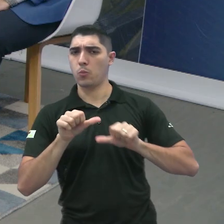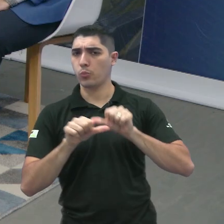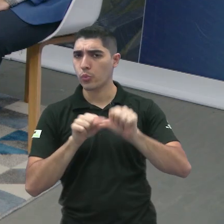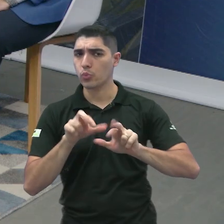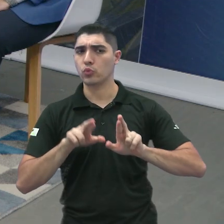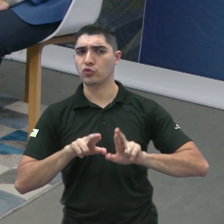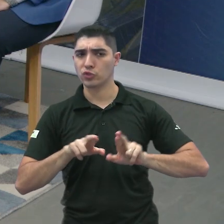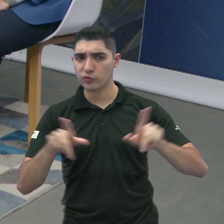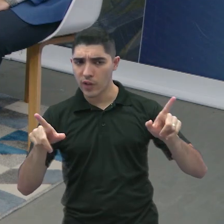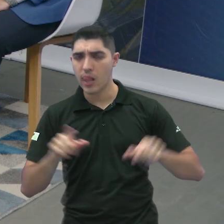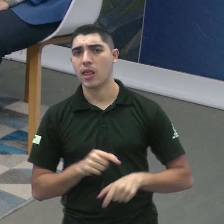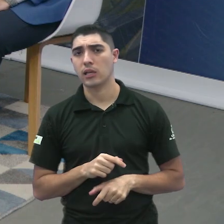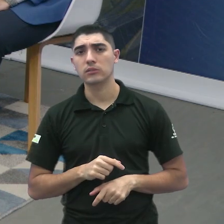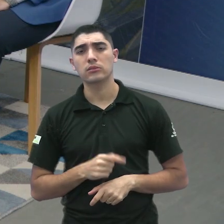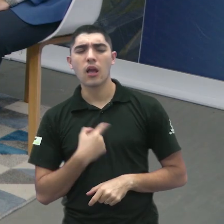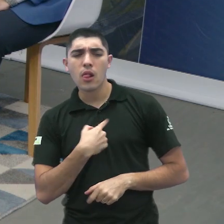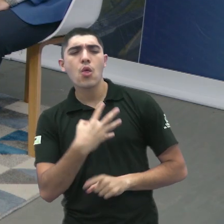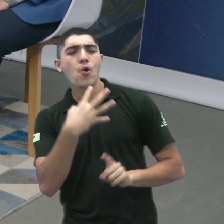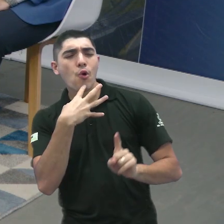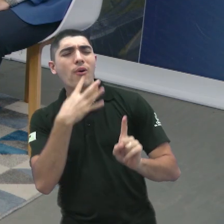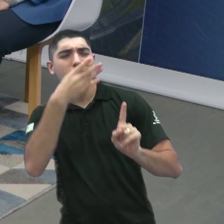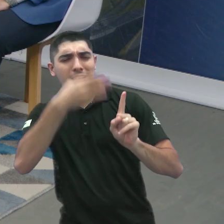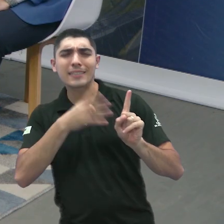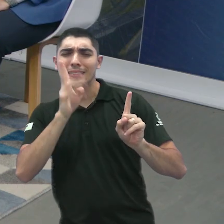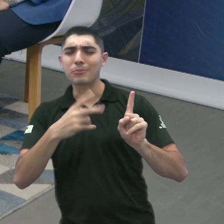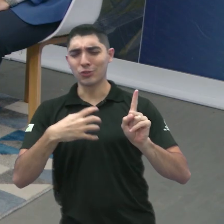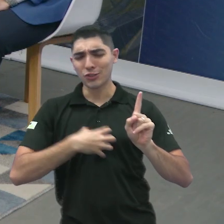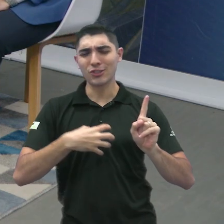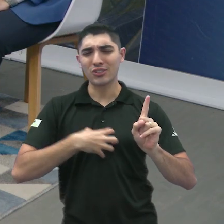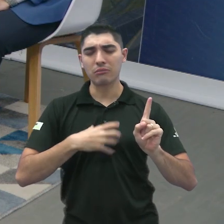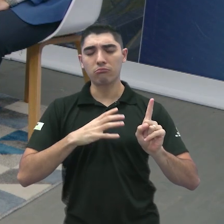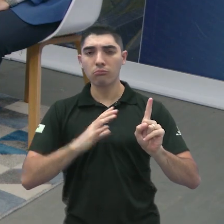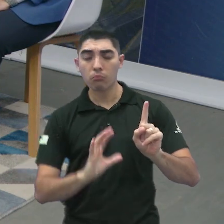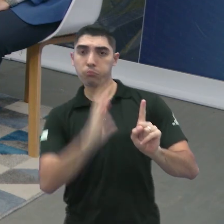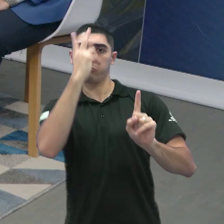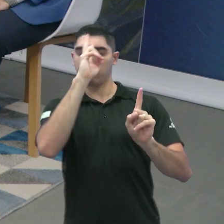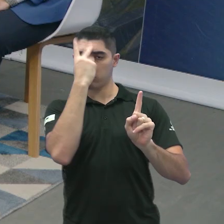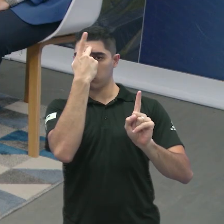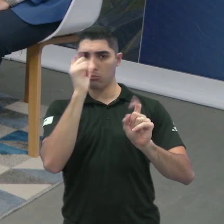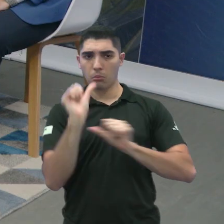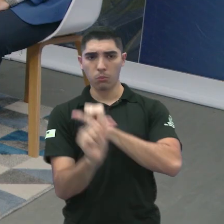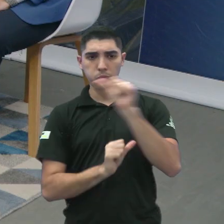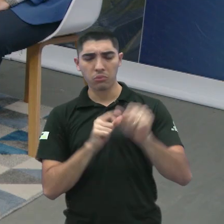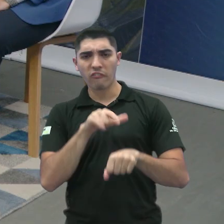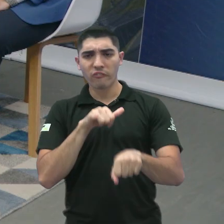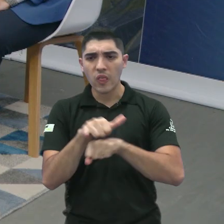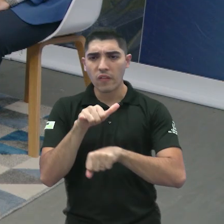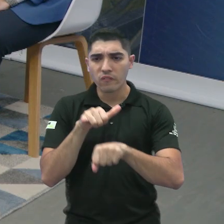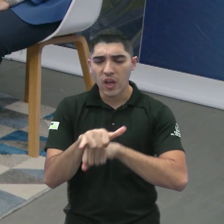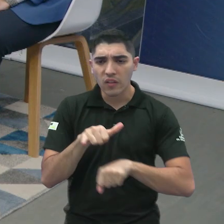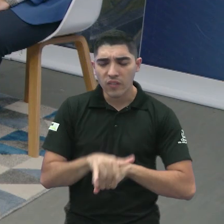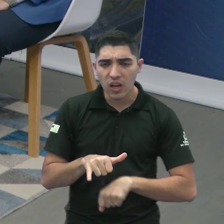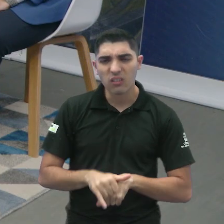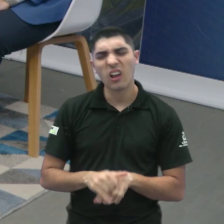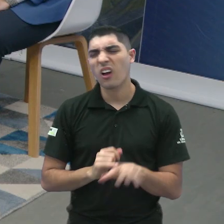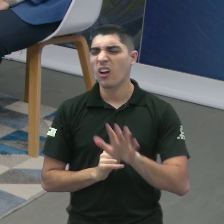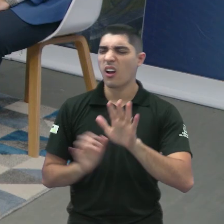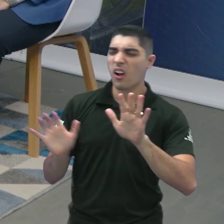diferentes para aquela pessoa. Então, você conhece aquela pessoa, ela está sempre de um jeito ali no trabalho, de repente essa pessoa começa a faltar, começa a